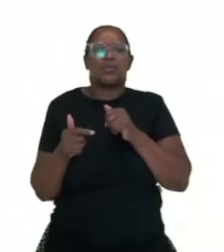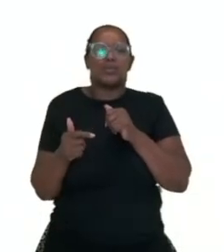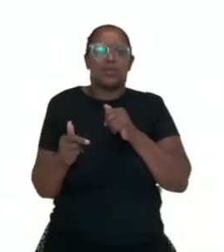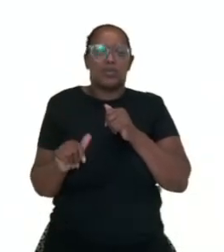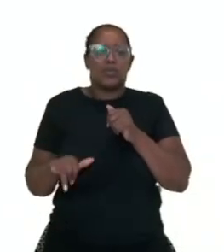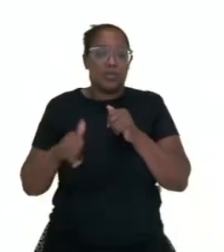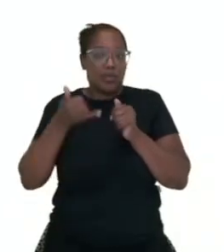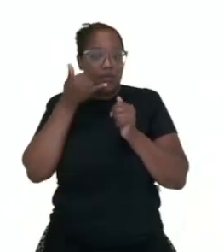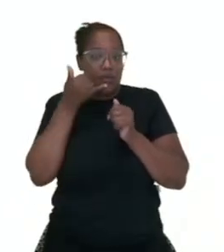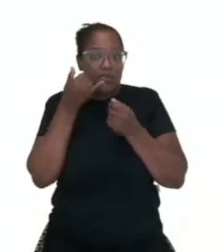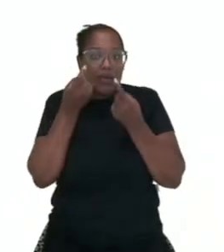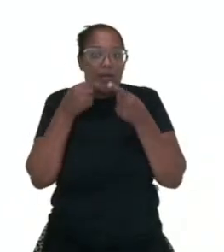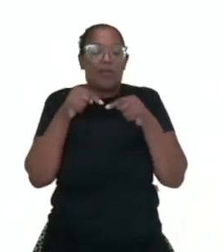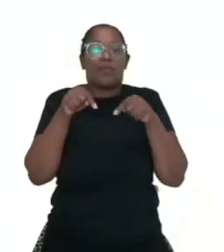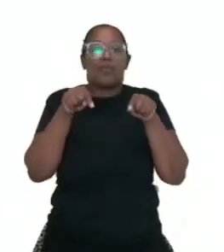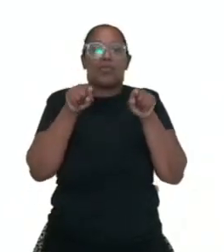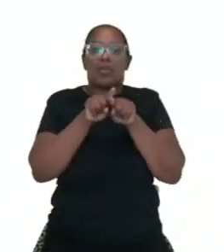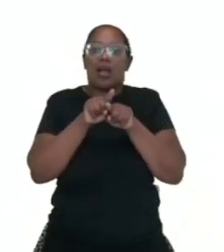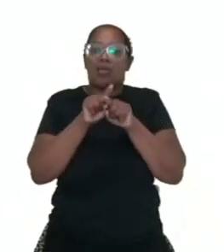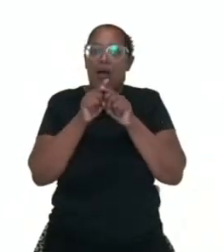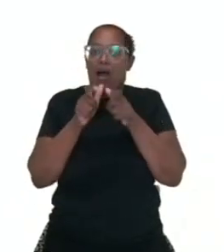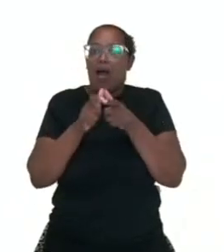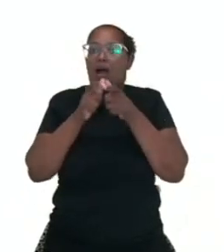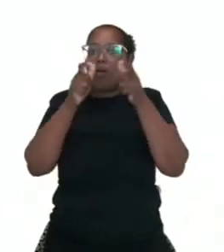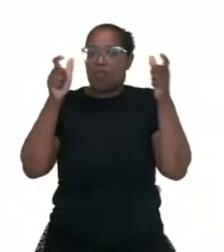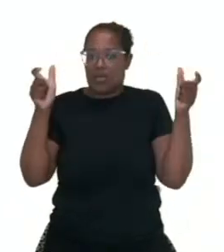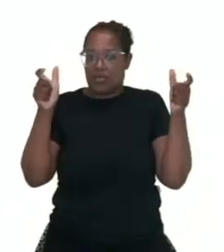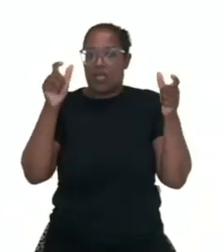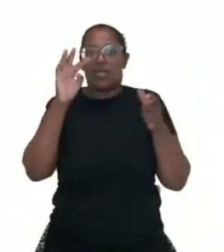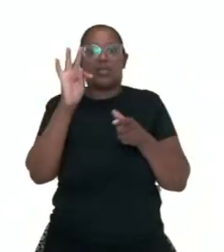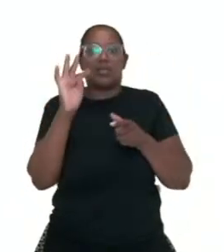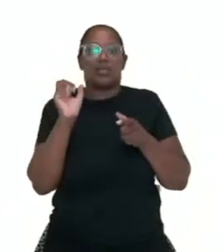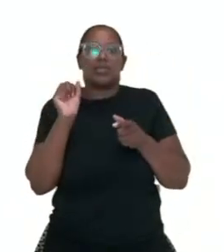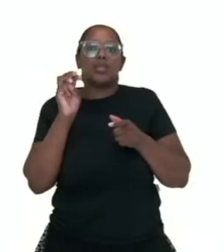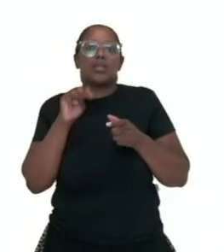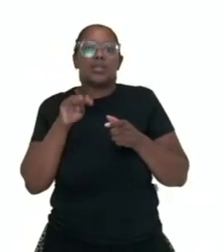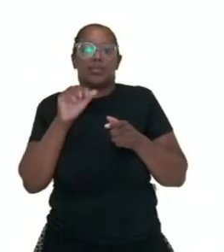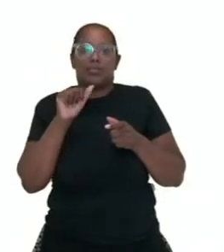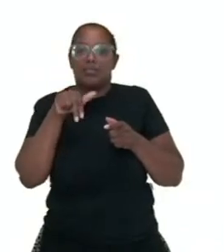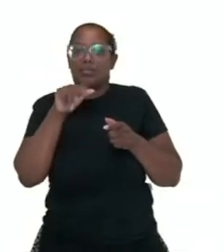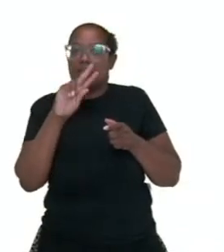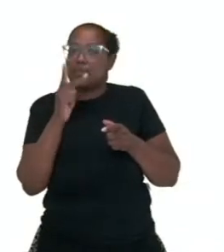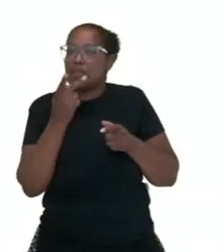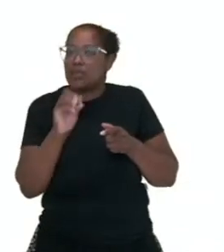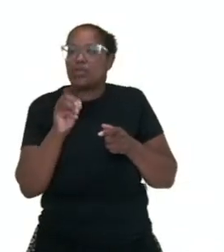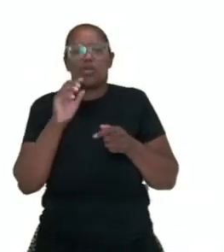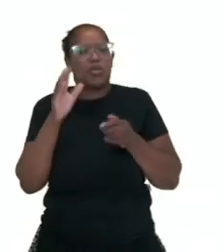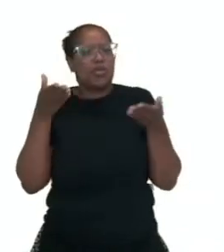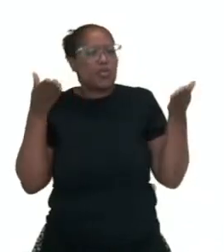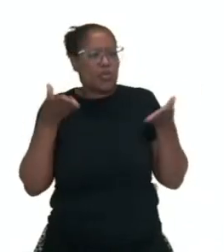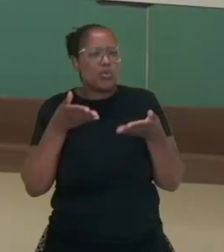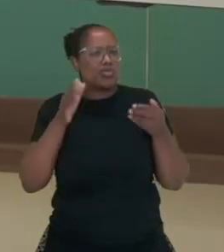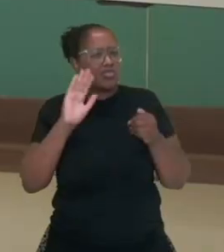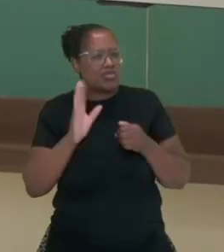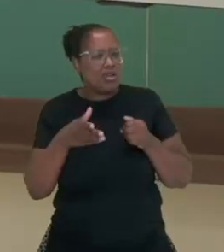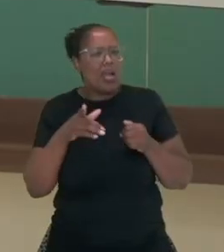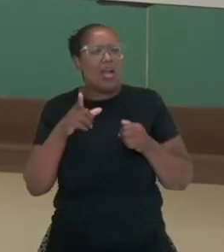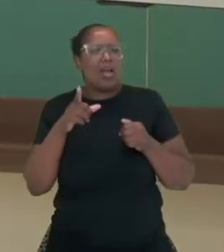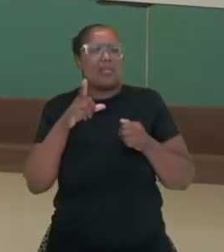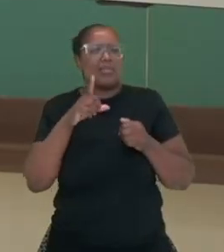telefones voltaram a crescer de tamanho, né? E hoje aí já tem telefone, né,